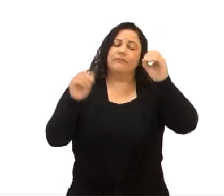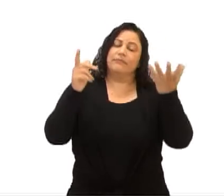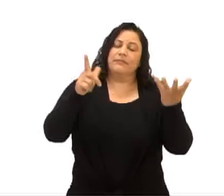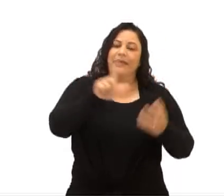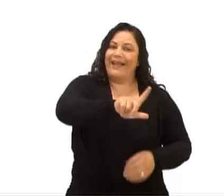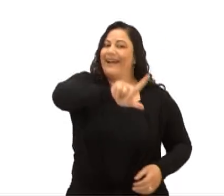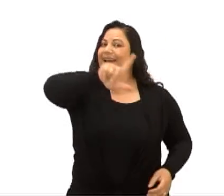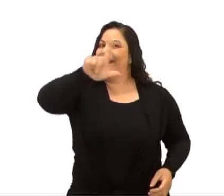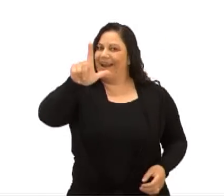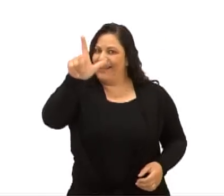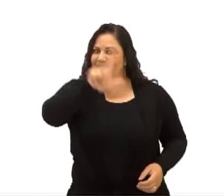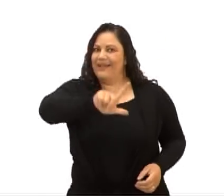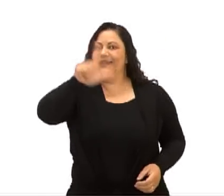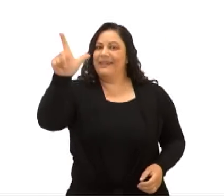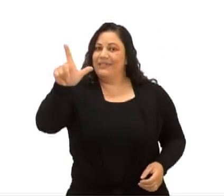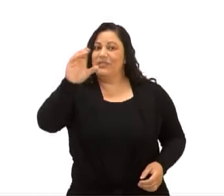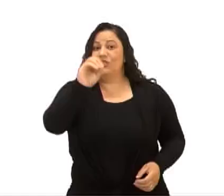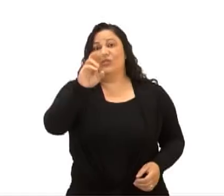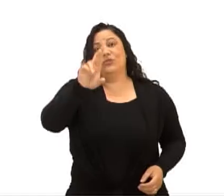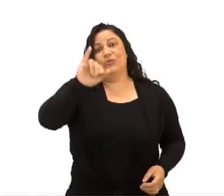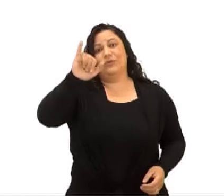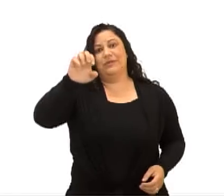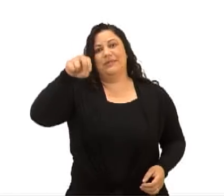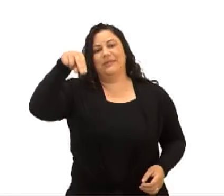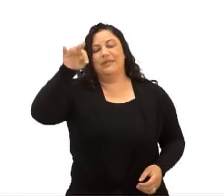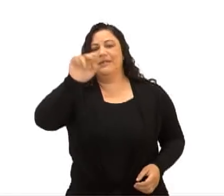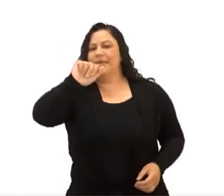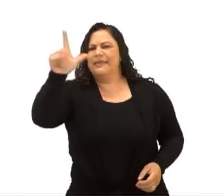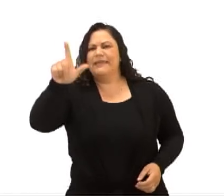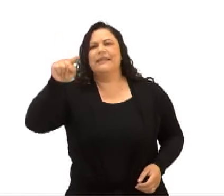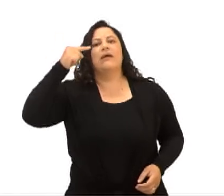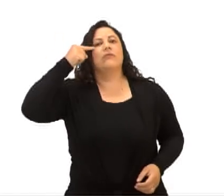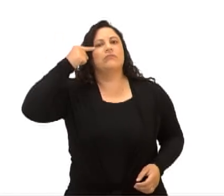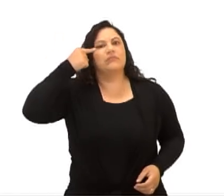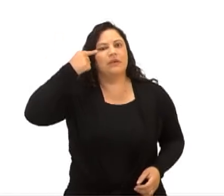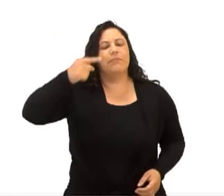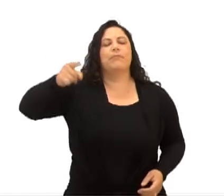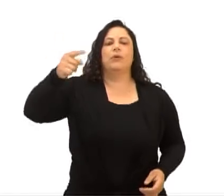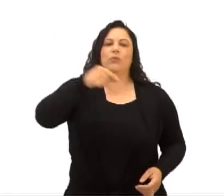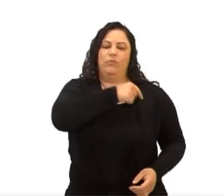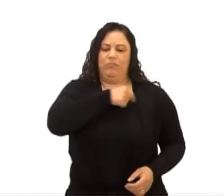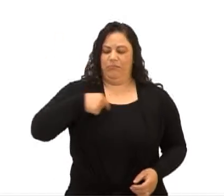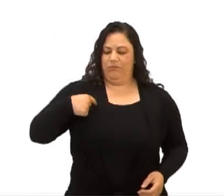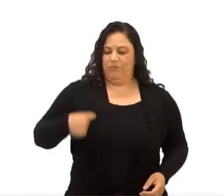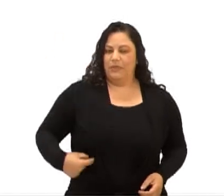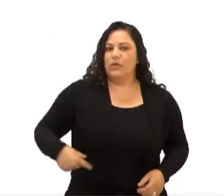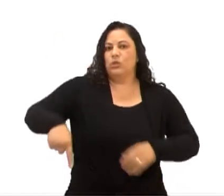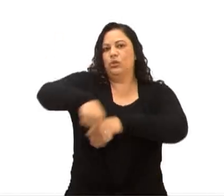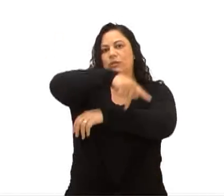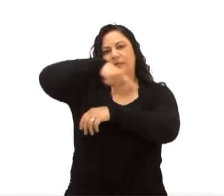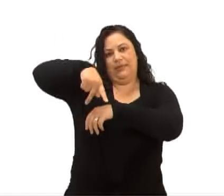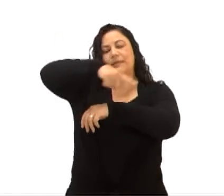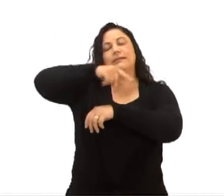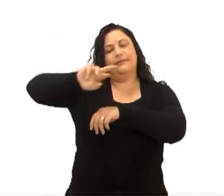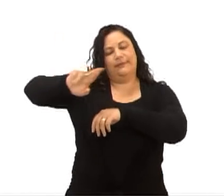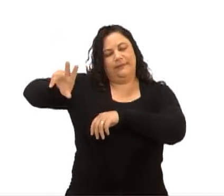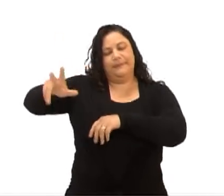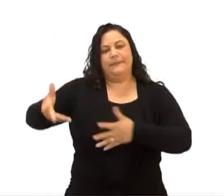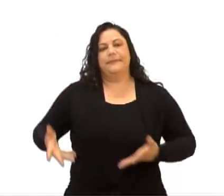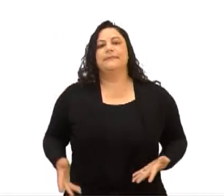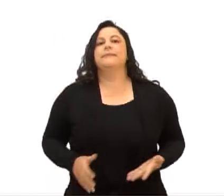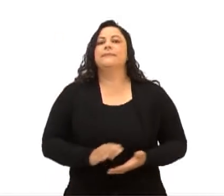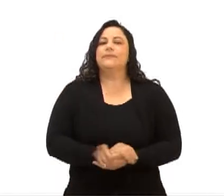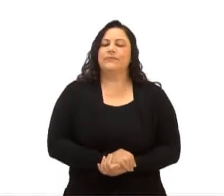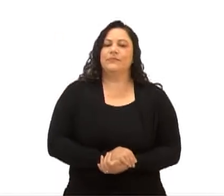se localiza o hemisfério oriental, né? Lá onde fica o Japão, lá onde fica a China. Então,